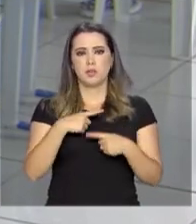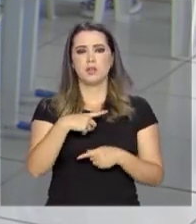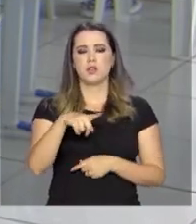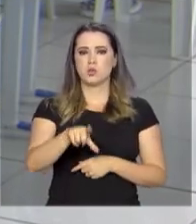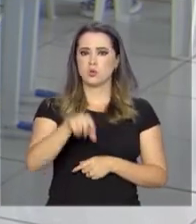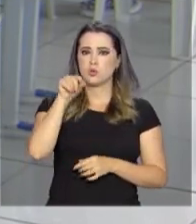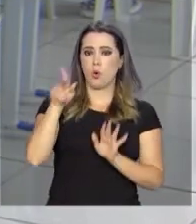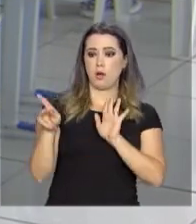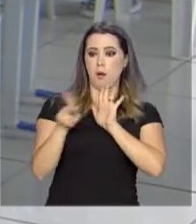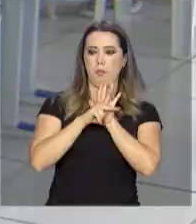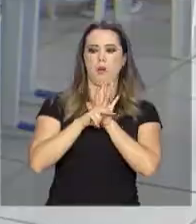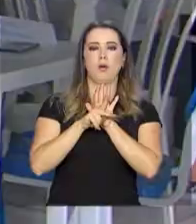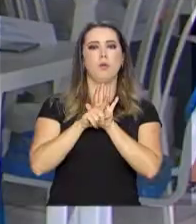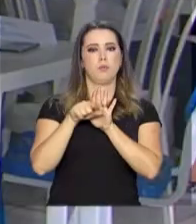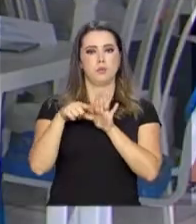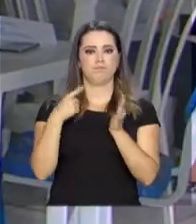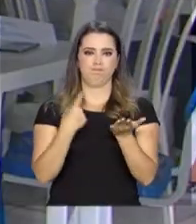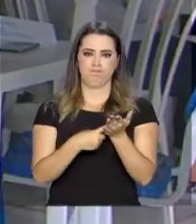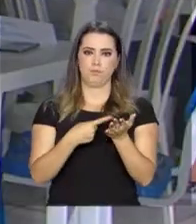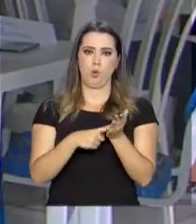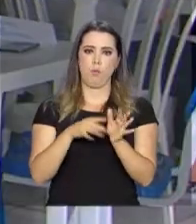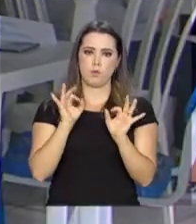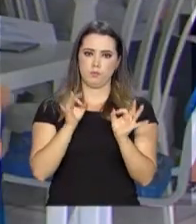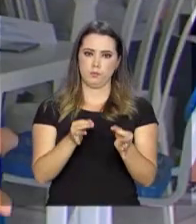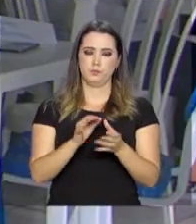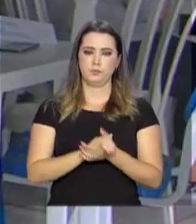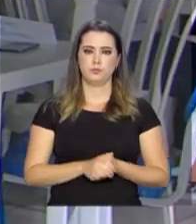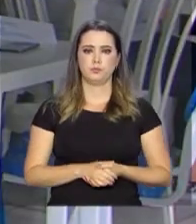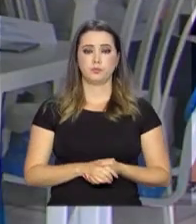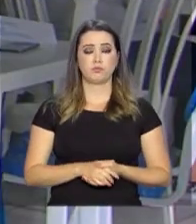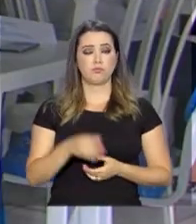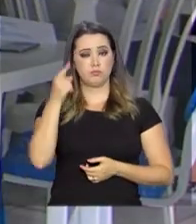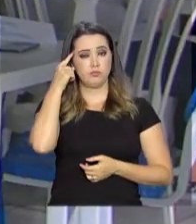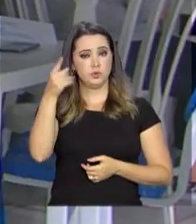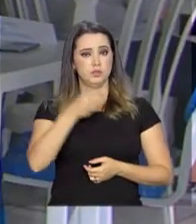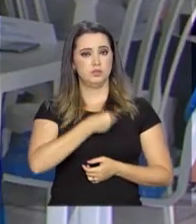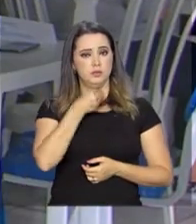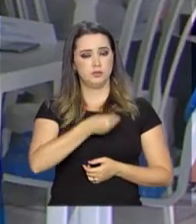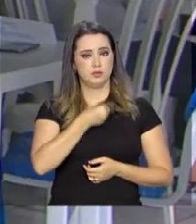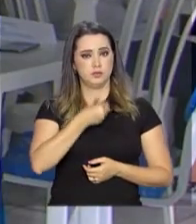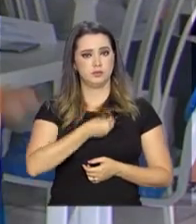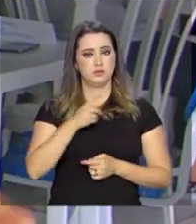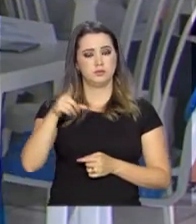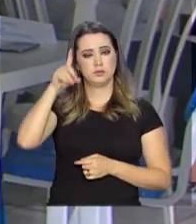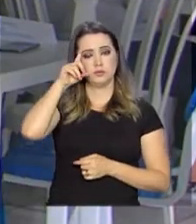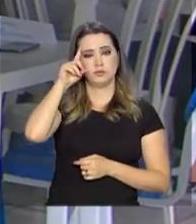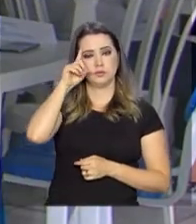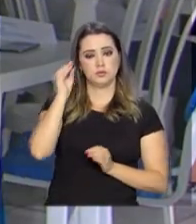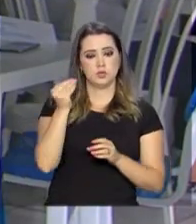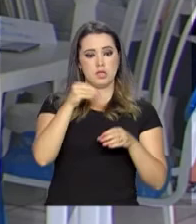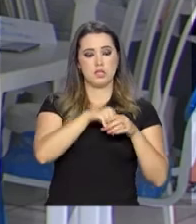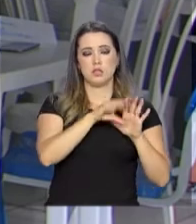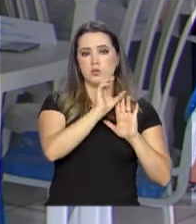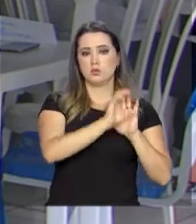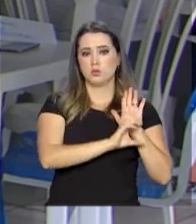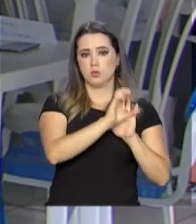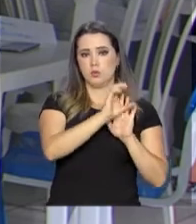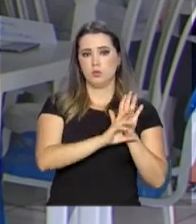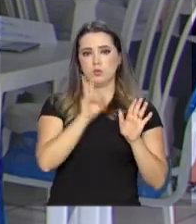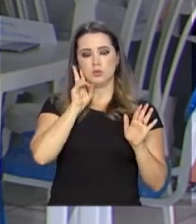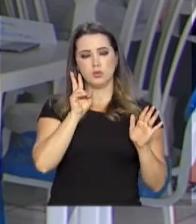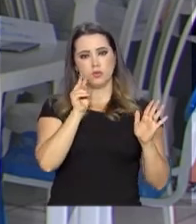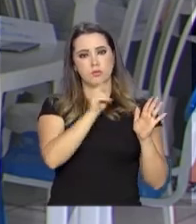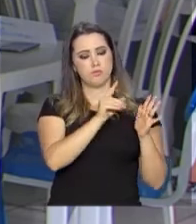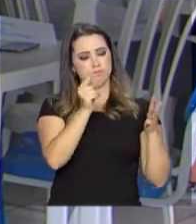tem compromisso com a escolha dele. A ideia é levar a vivência do dia a dia em sala de aula para a base curricular e rever os